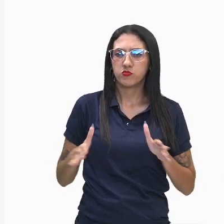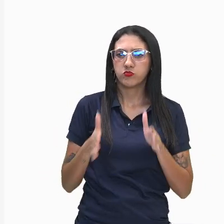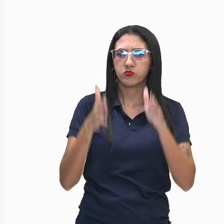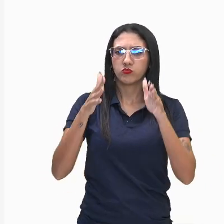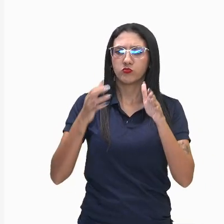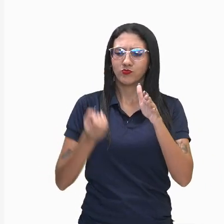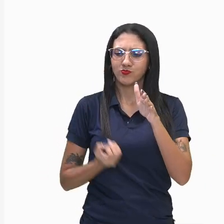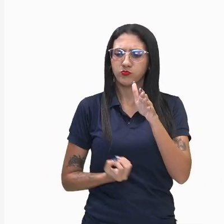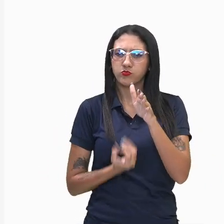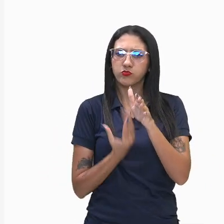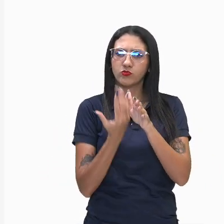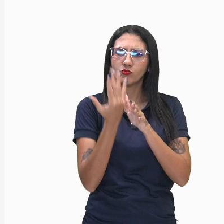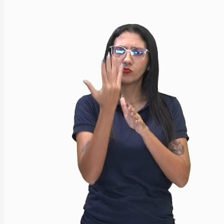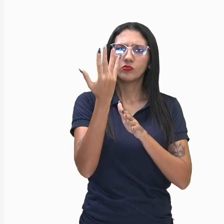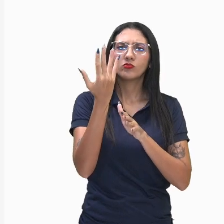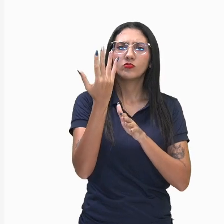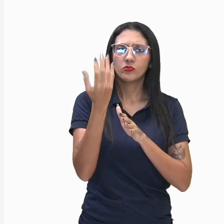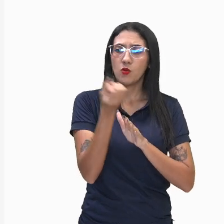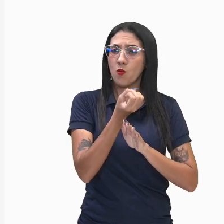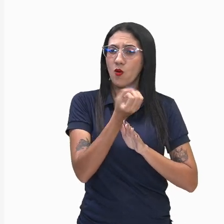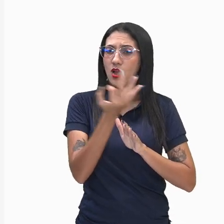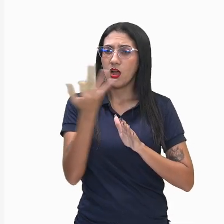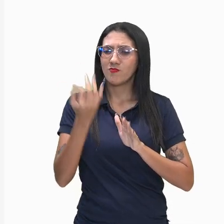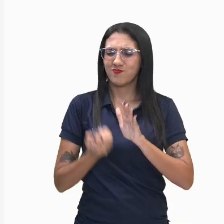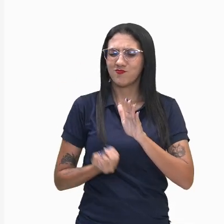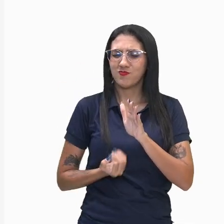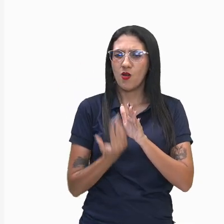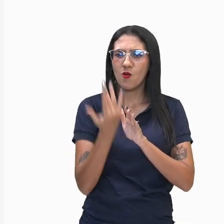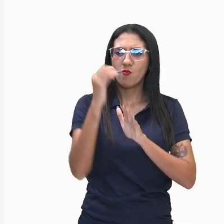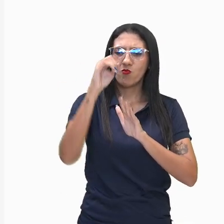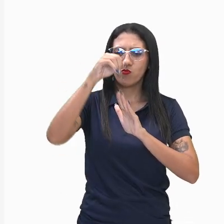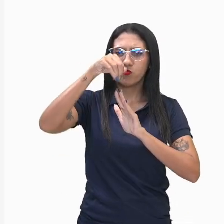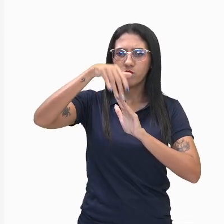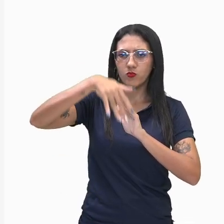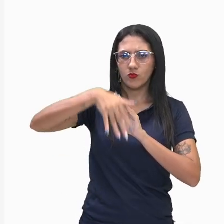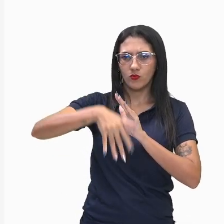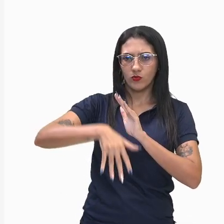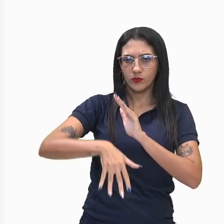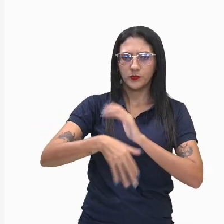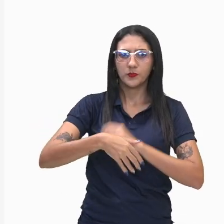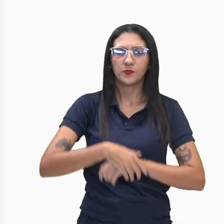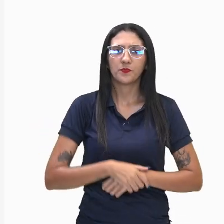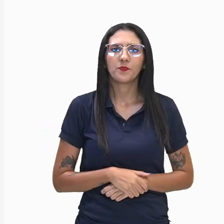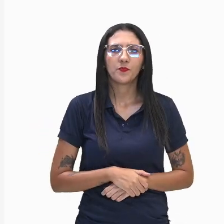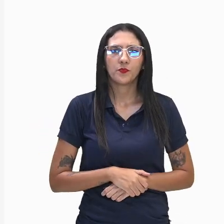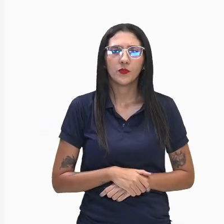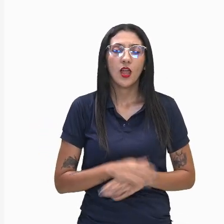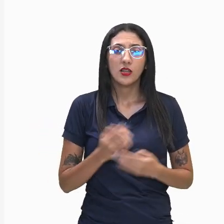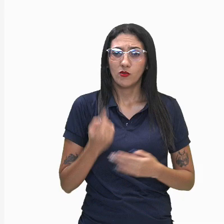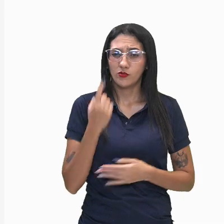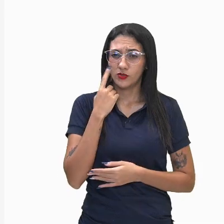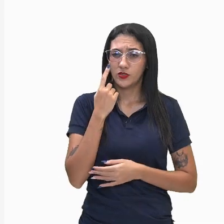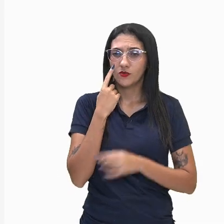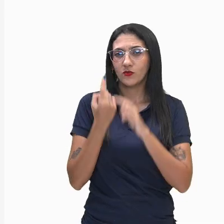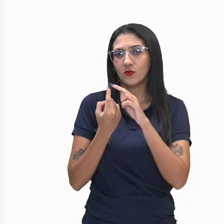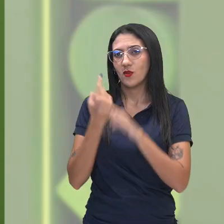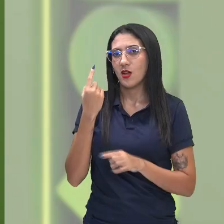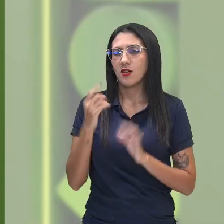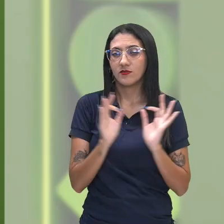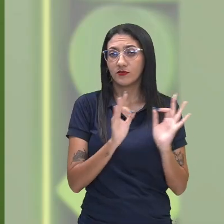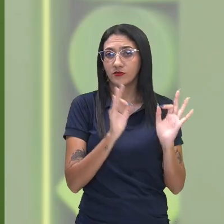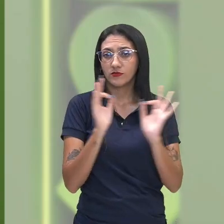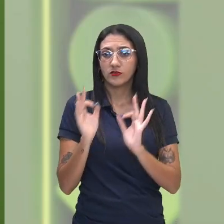da crosta grande quantidade de magma. Então, como a gente observou naquele vídeo, naquela animação,